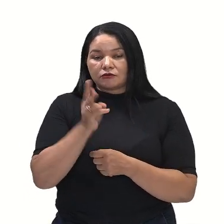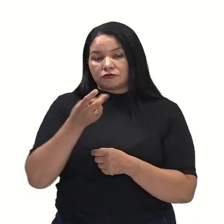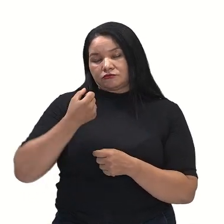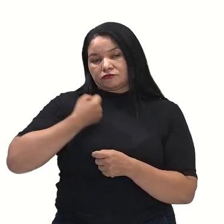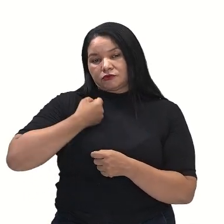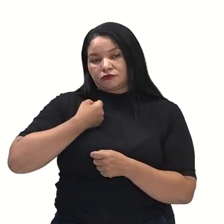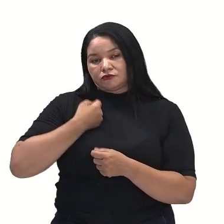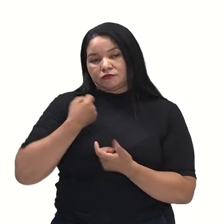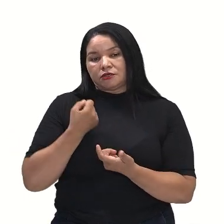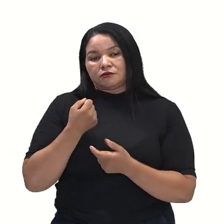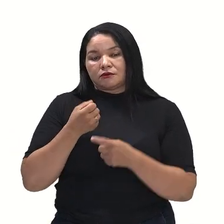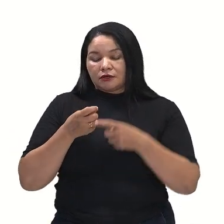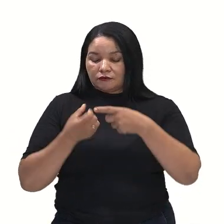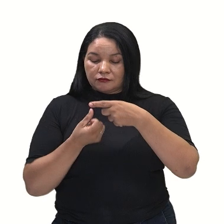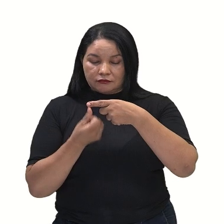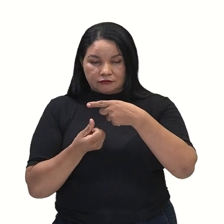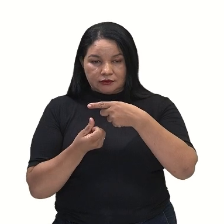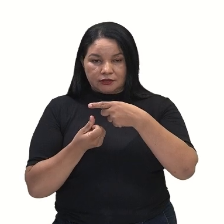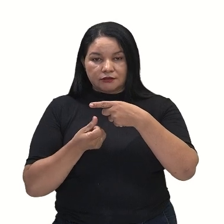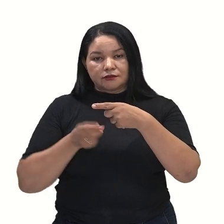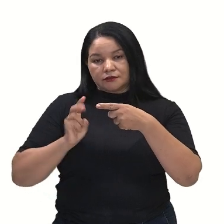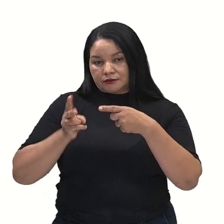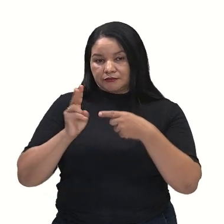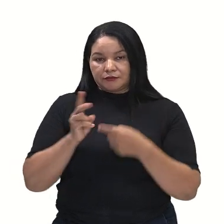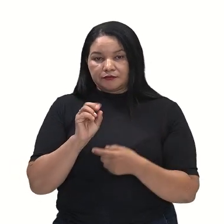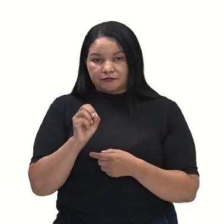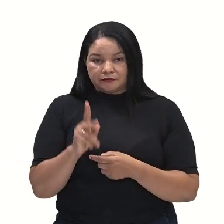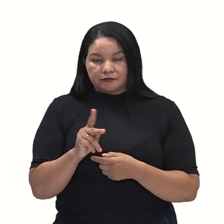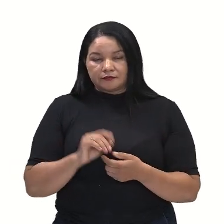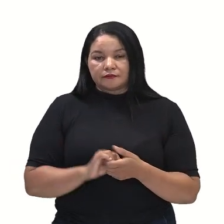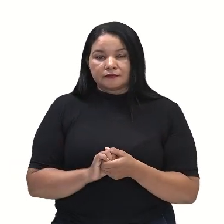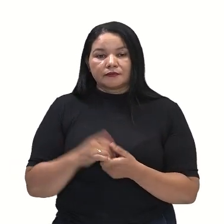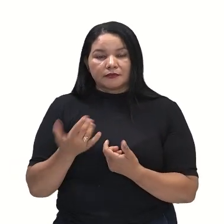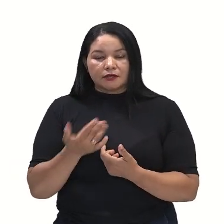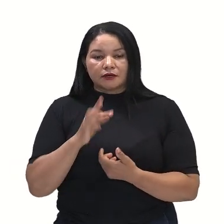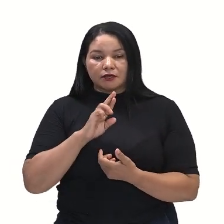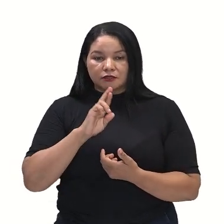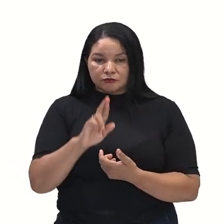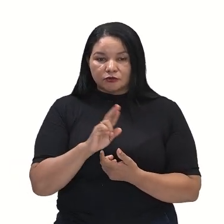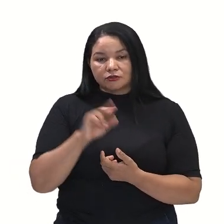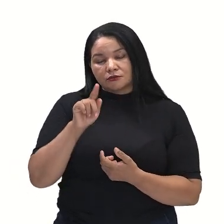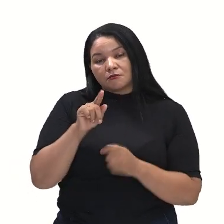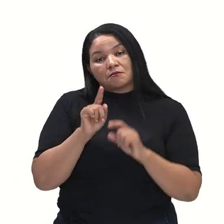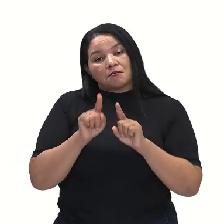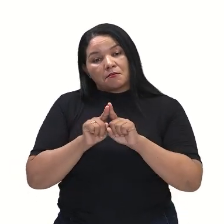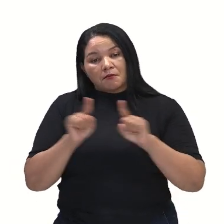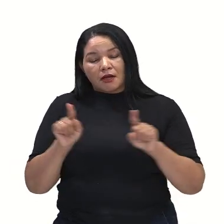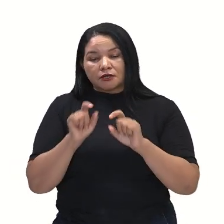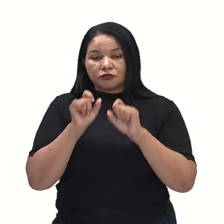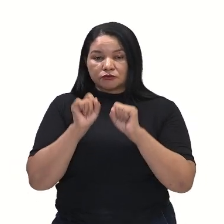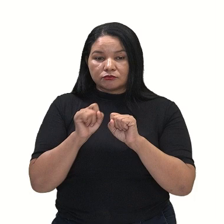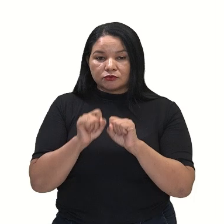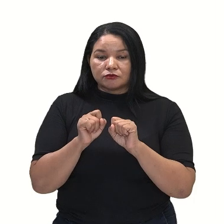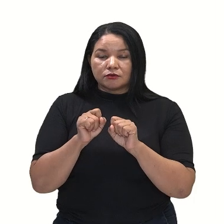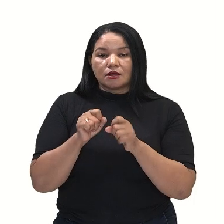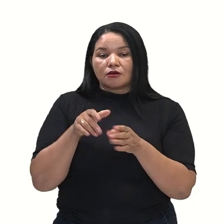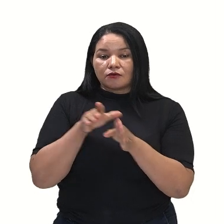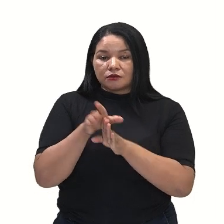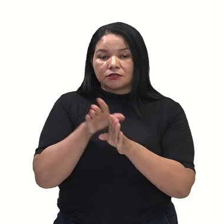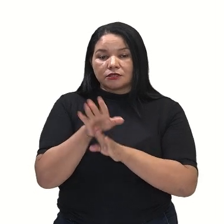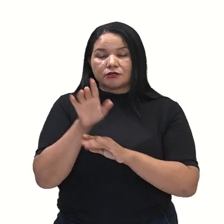vir aí embaixo. Beleza? Então a resposta aqui é essa, mas eu sempre te aconselho